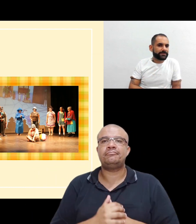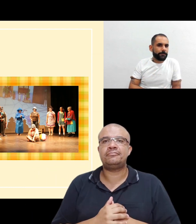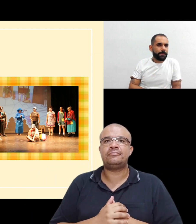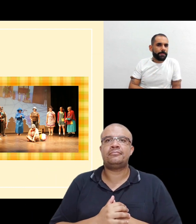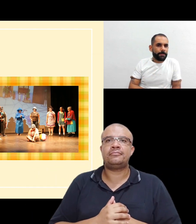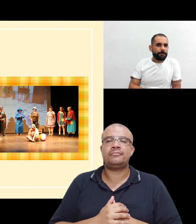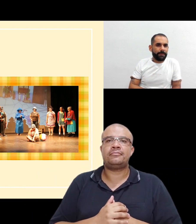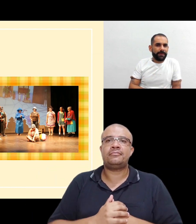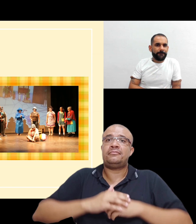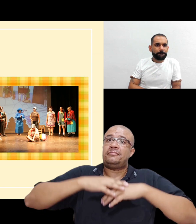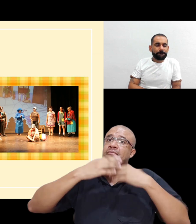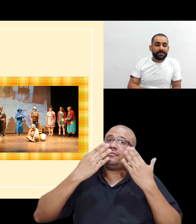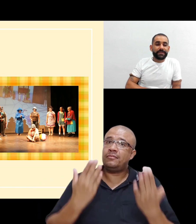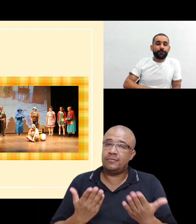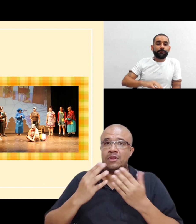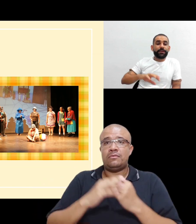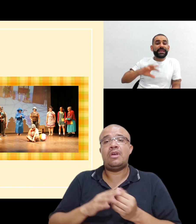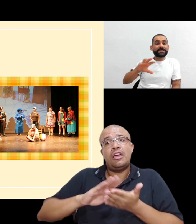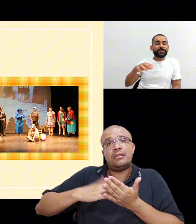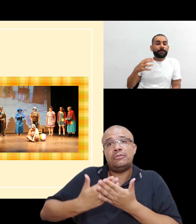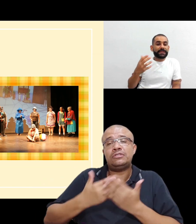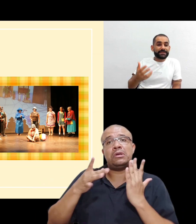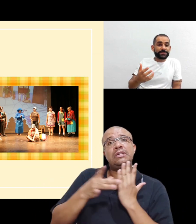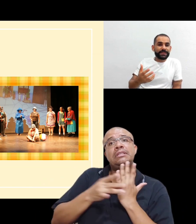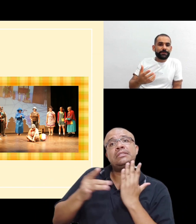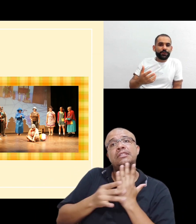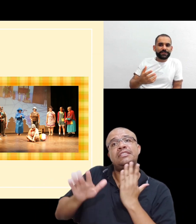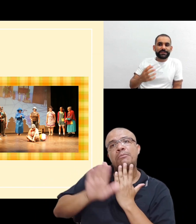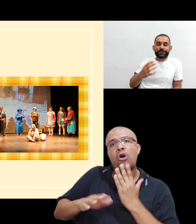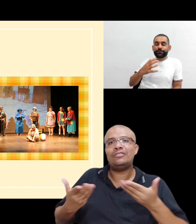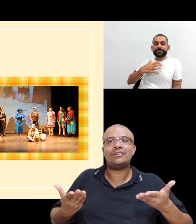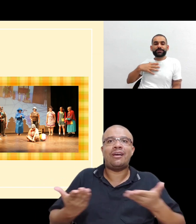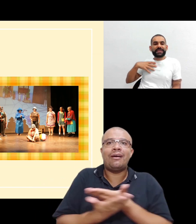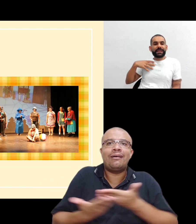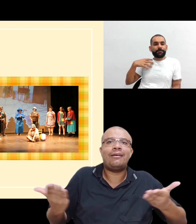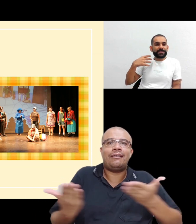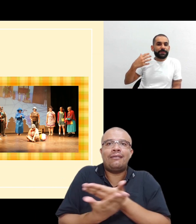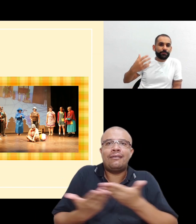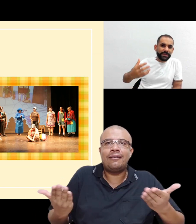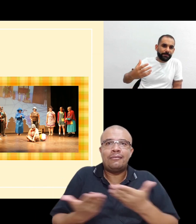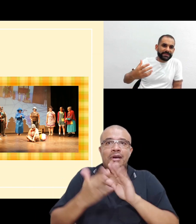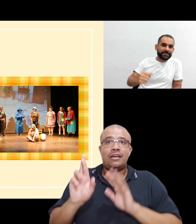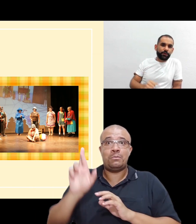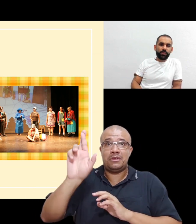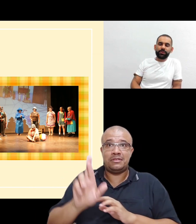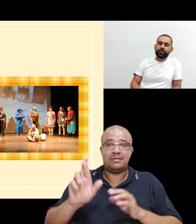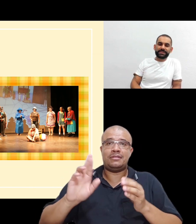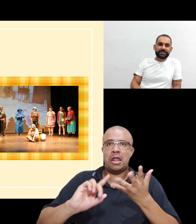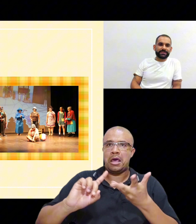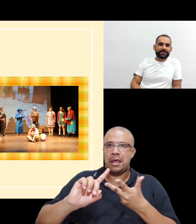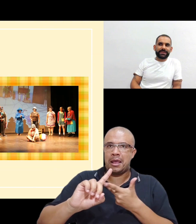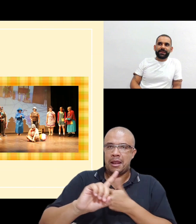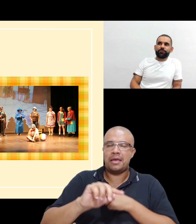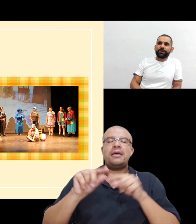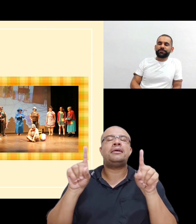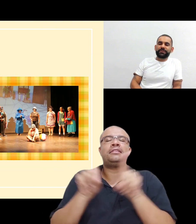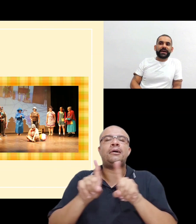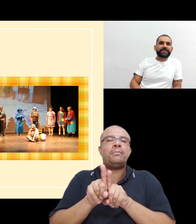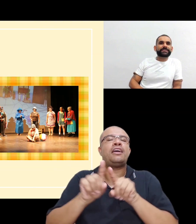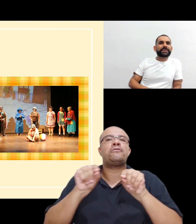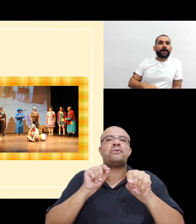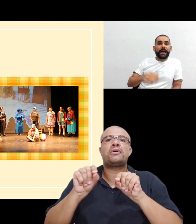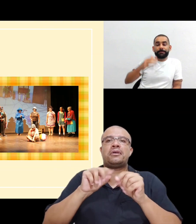Neves, né? Então, isso é uma interpretação semiótica. A gente usa dos elementos para poder representar alguma coisa.